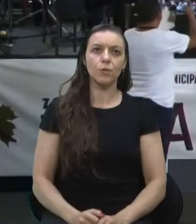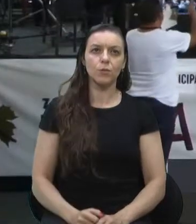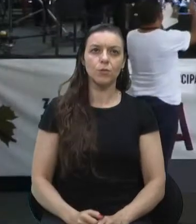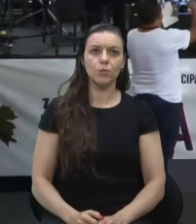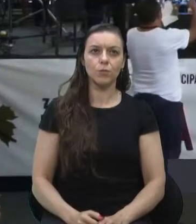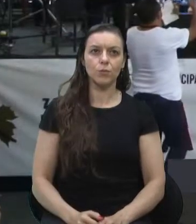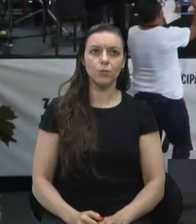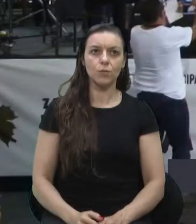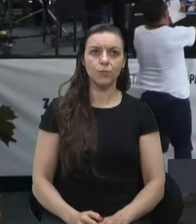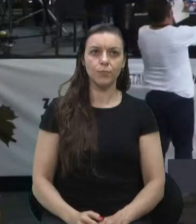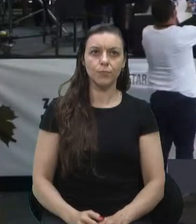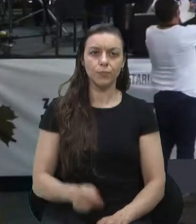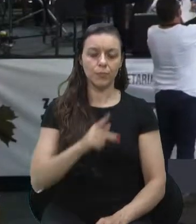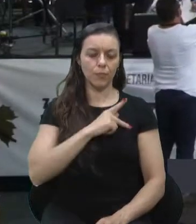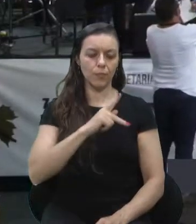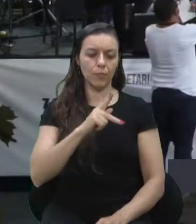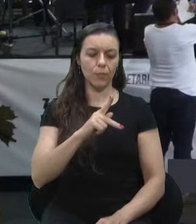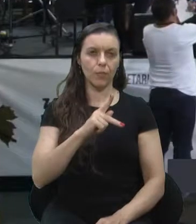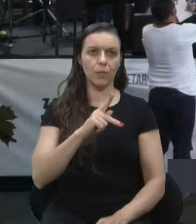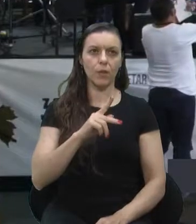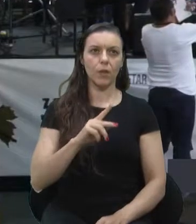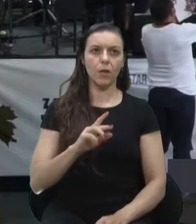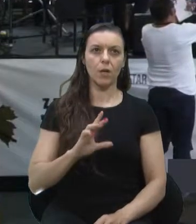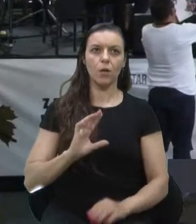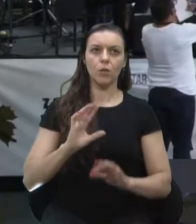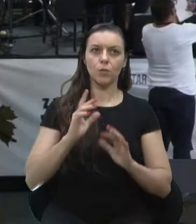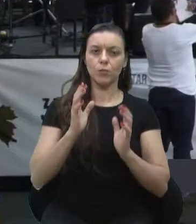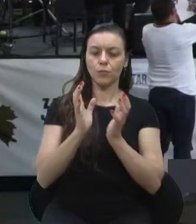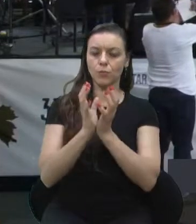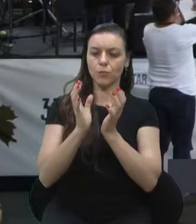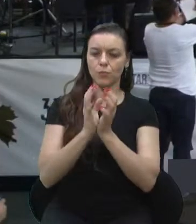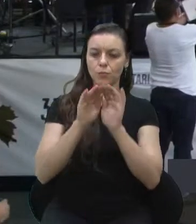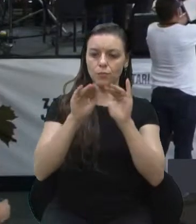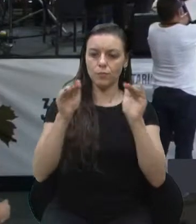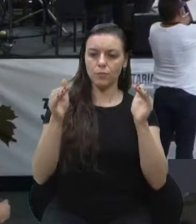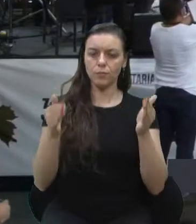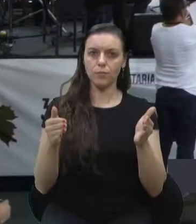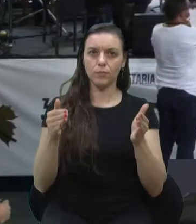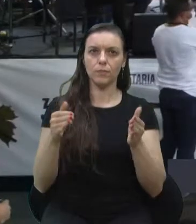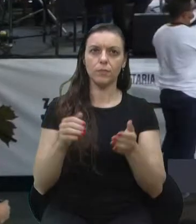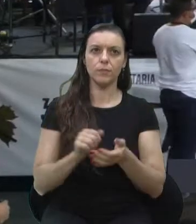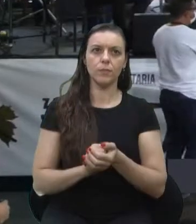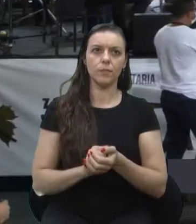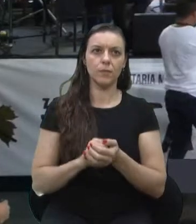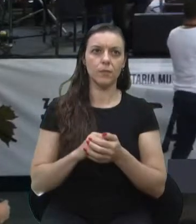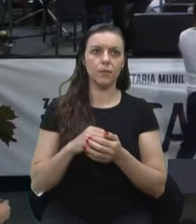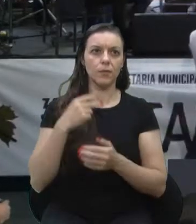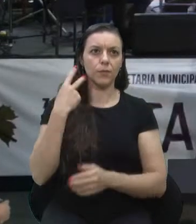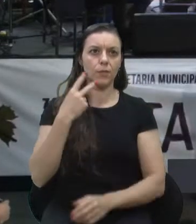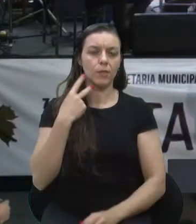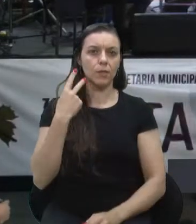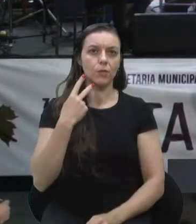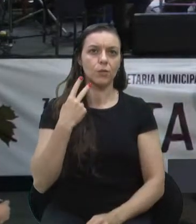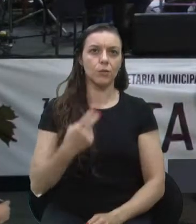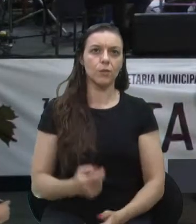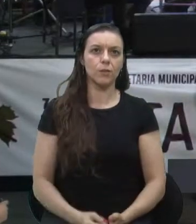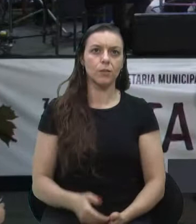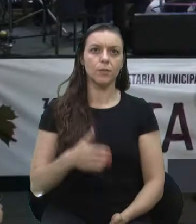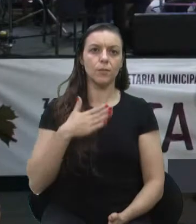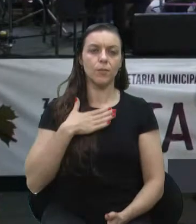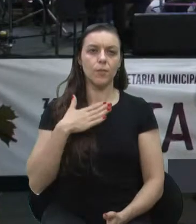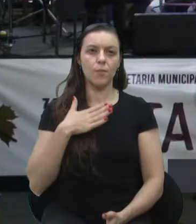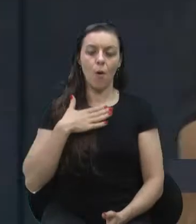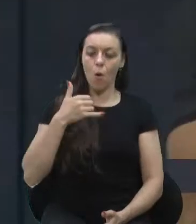Renato. Senhora presidente, demais colegas aqui da mesa, senhores e senhoras vereadores, para mim é